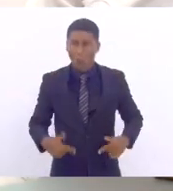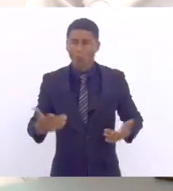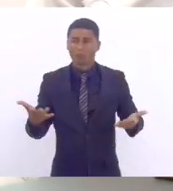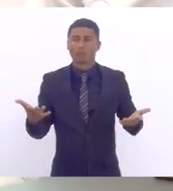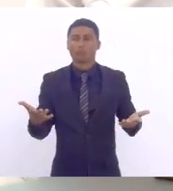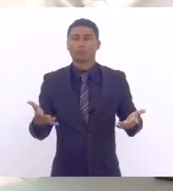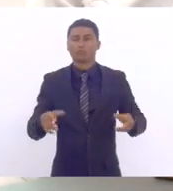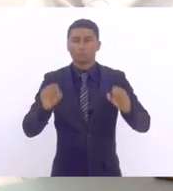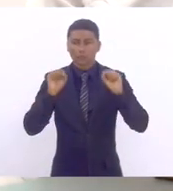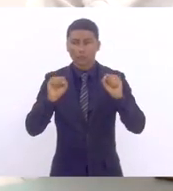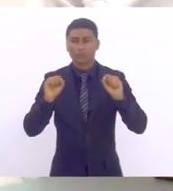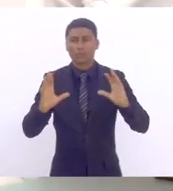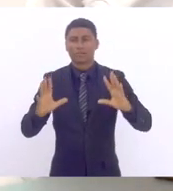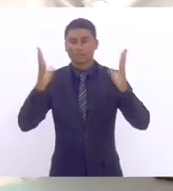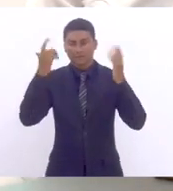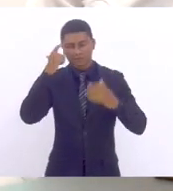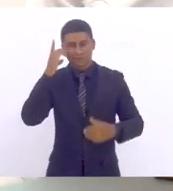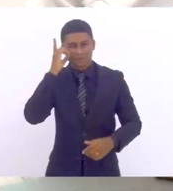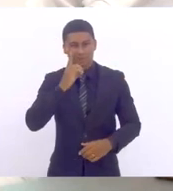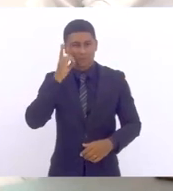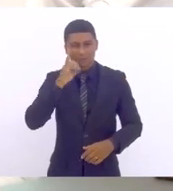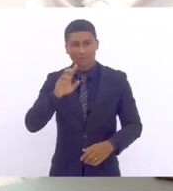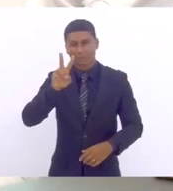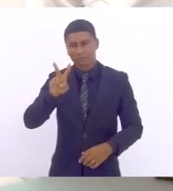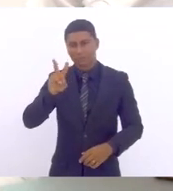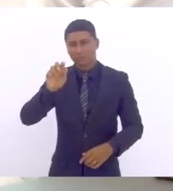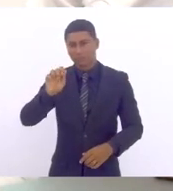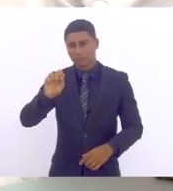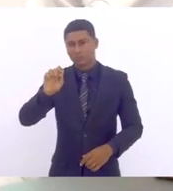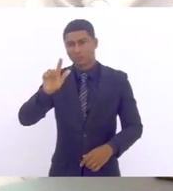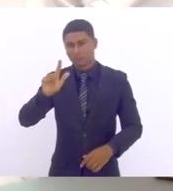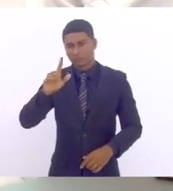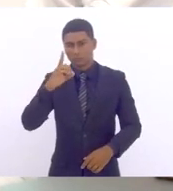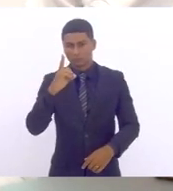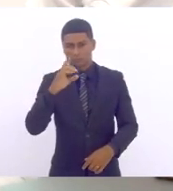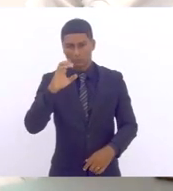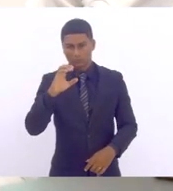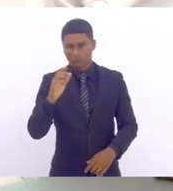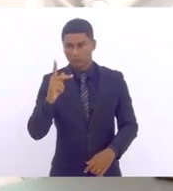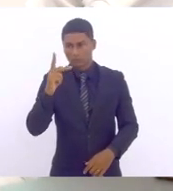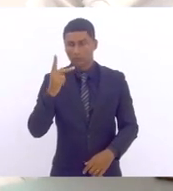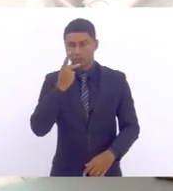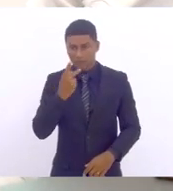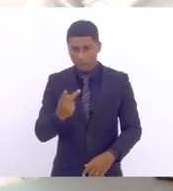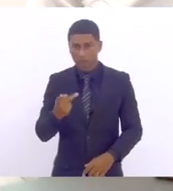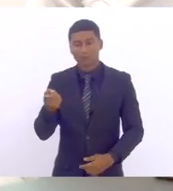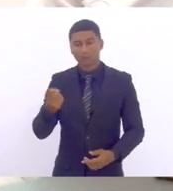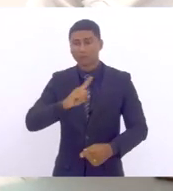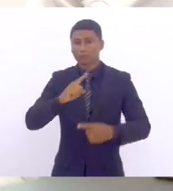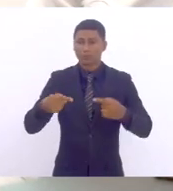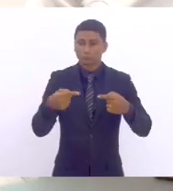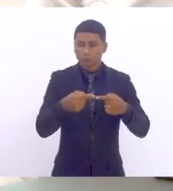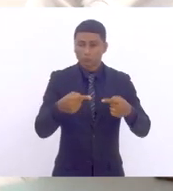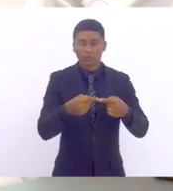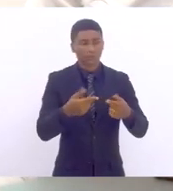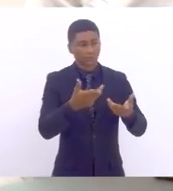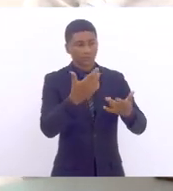coisas, as festas que o deputado Valdec falou, que é tão parte do espetáculo como o próprio